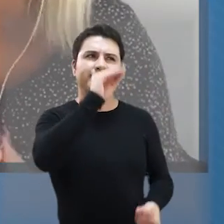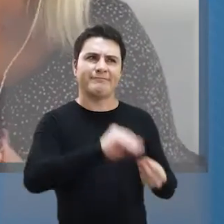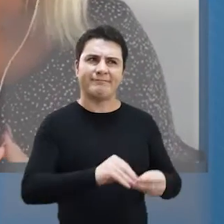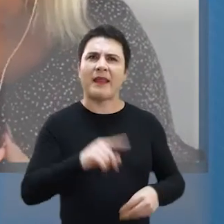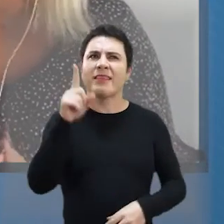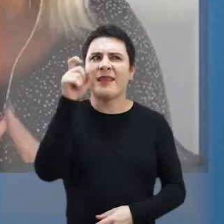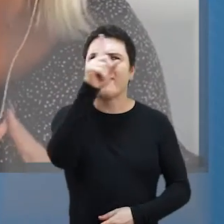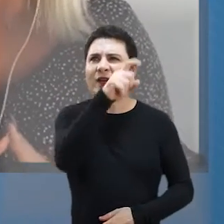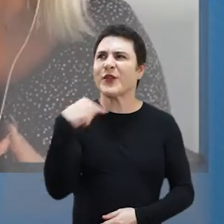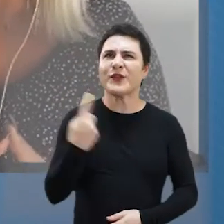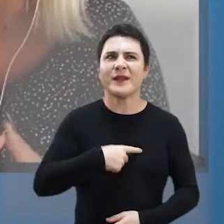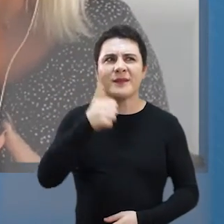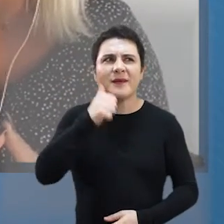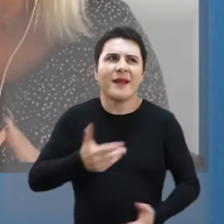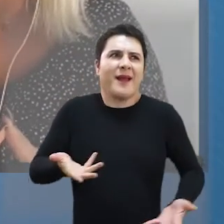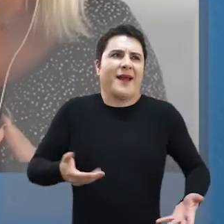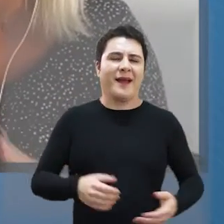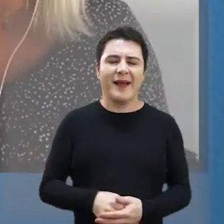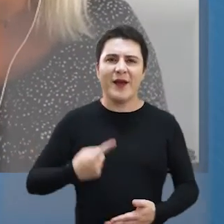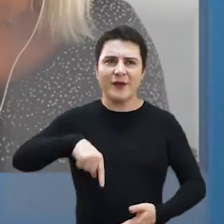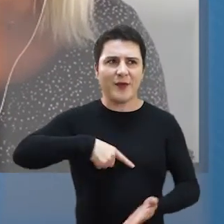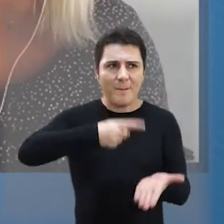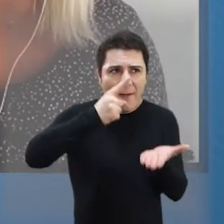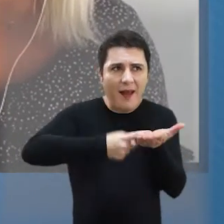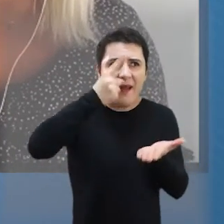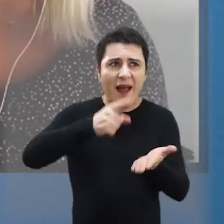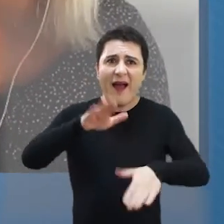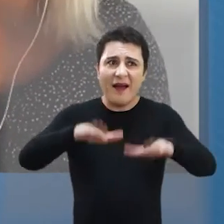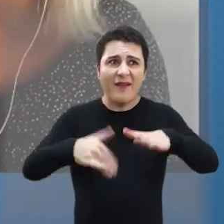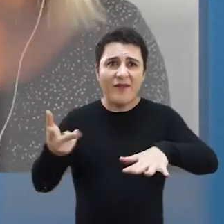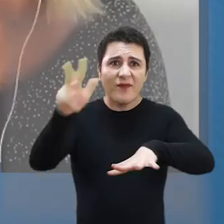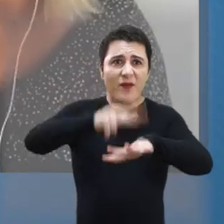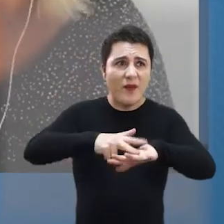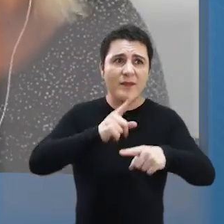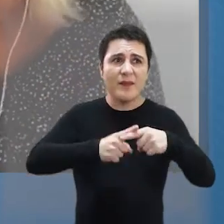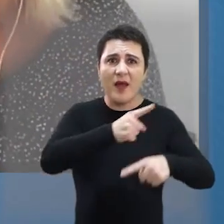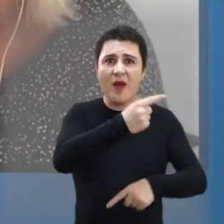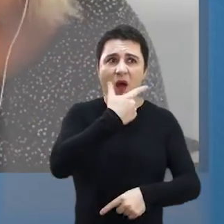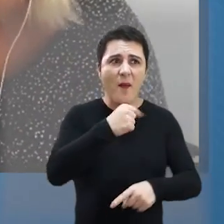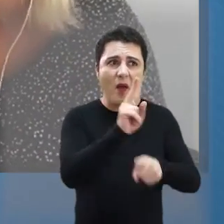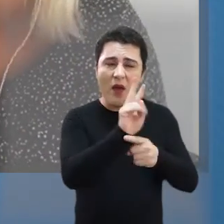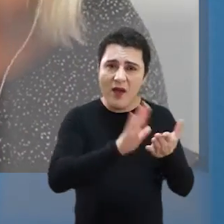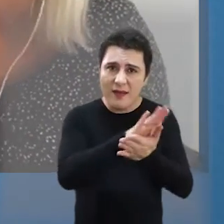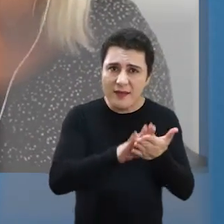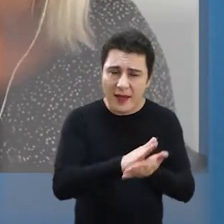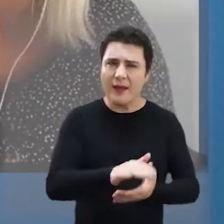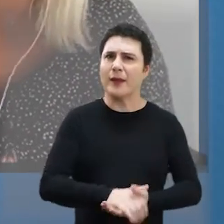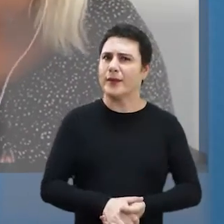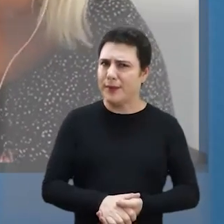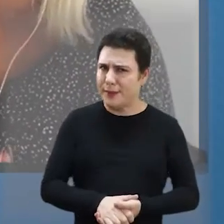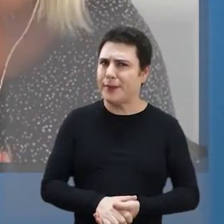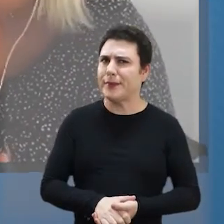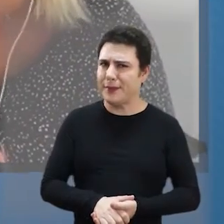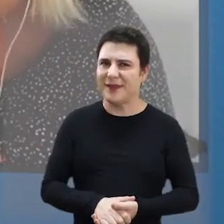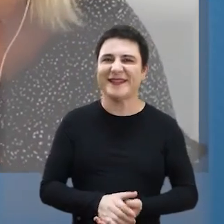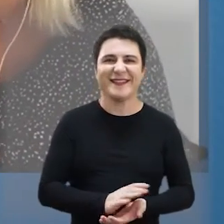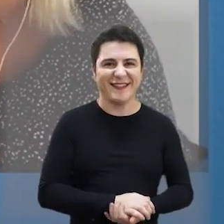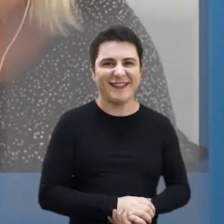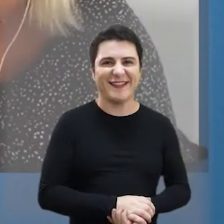doutor Ricardo. Tá difícil para as mulheres, hein? Além de ter que marcar a consulta, ainda fica viúva por falta de cuidado do outro.